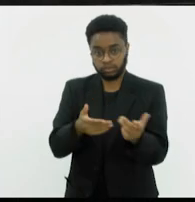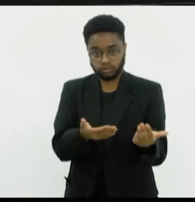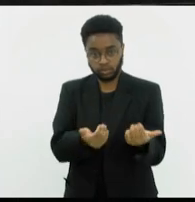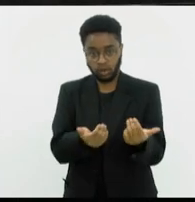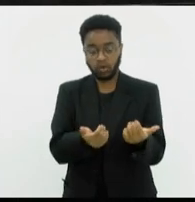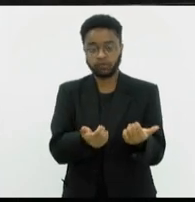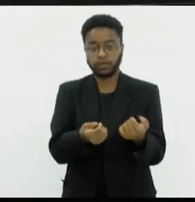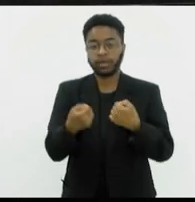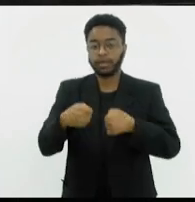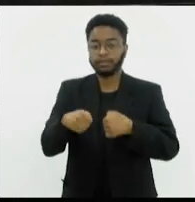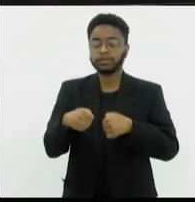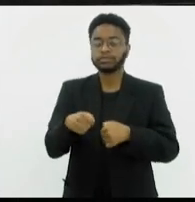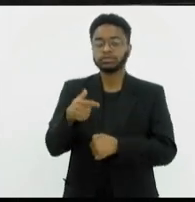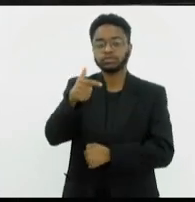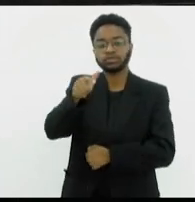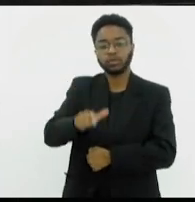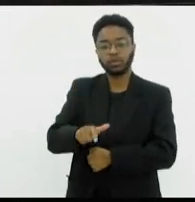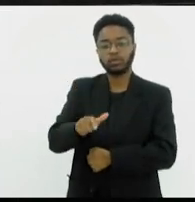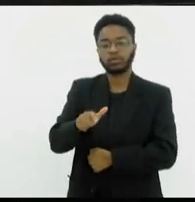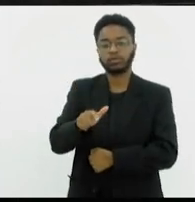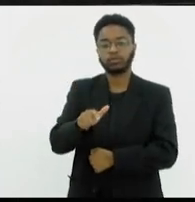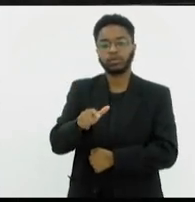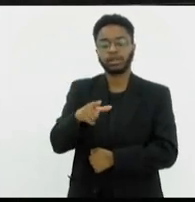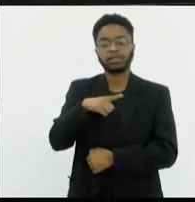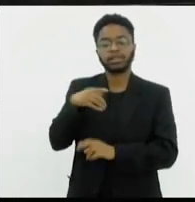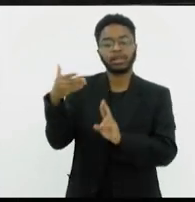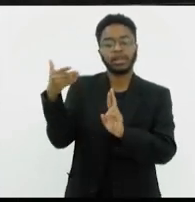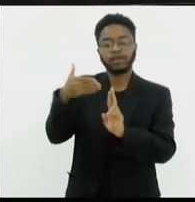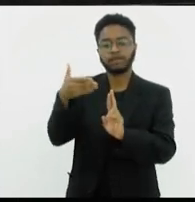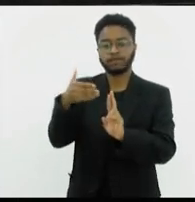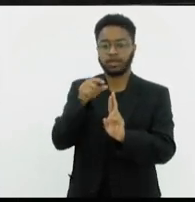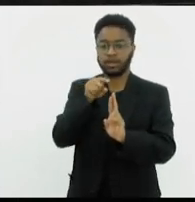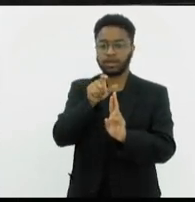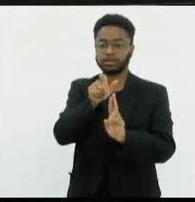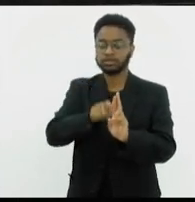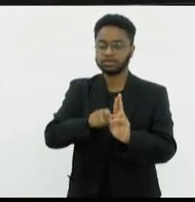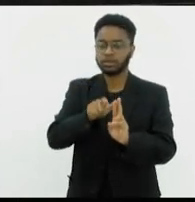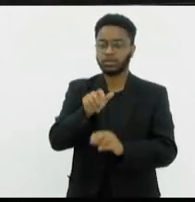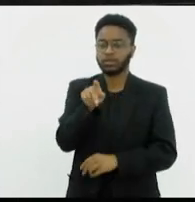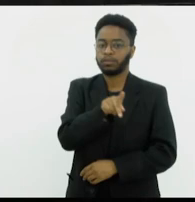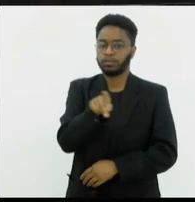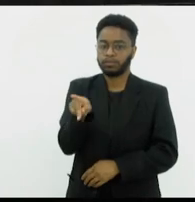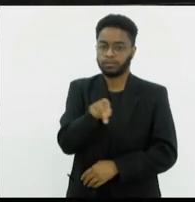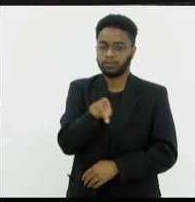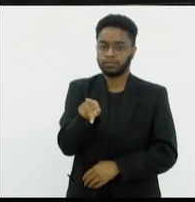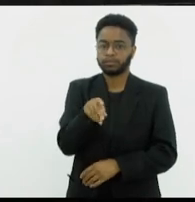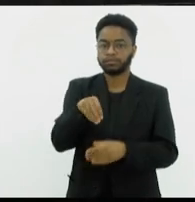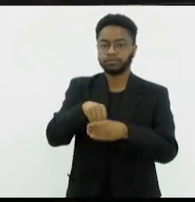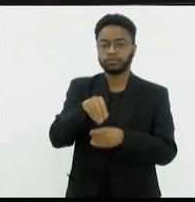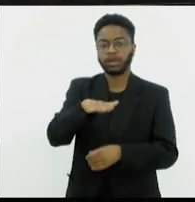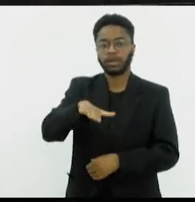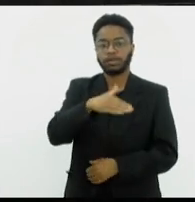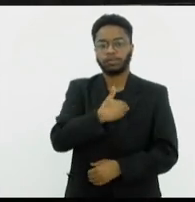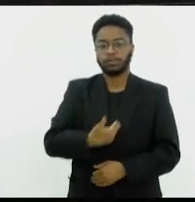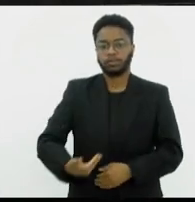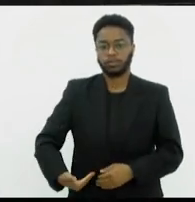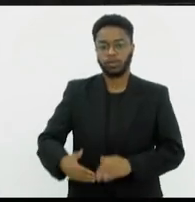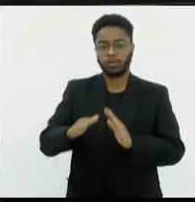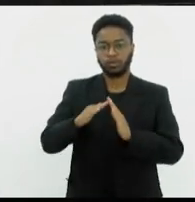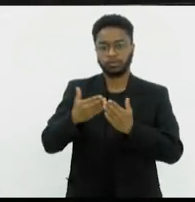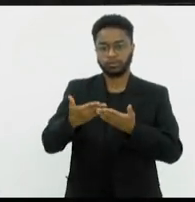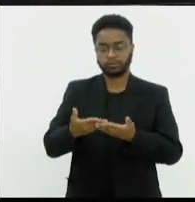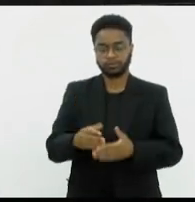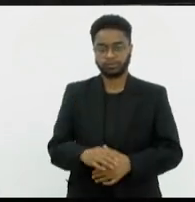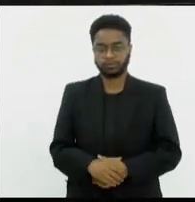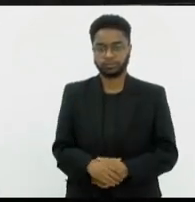possam voltar a ter como referência o professor da rede pública de